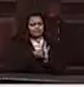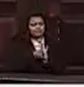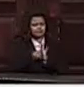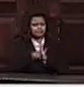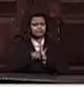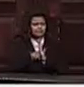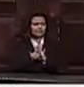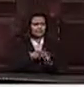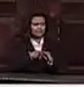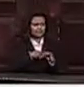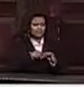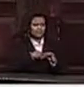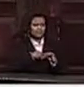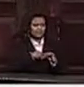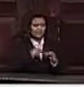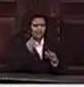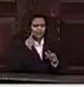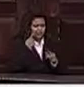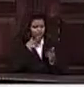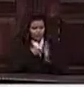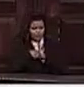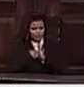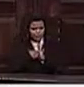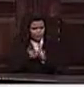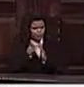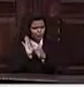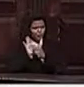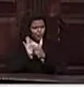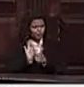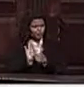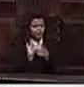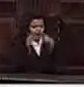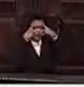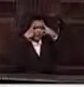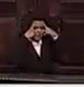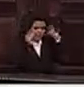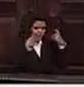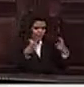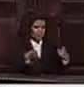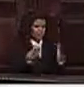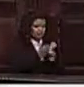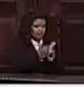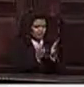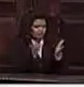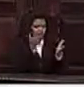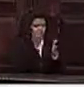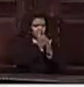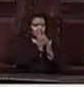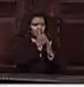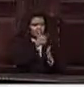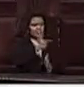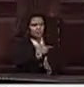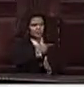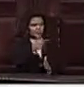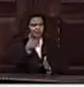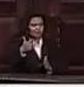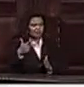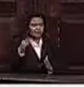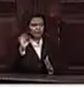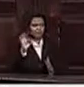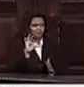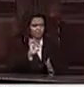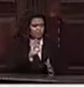ela cresceu 23% na Baixada Fluminense e cresceu 21% na